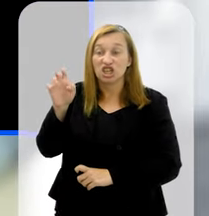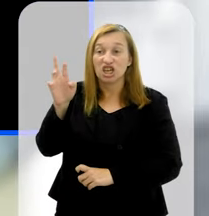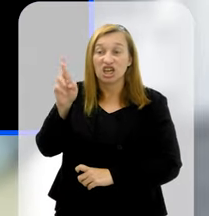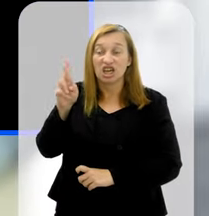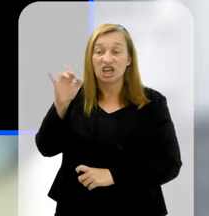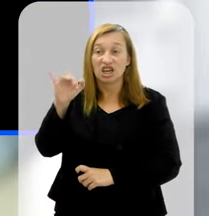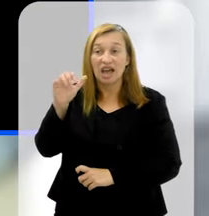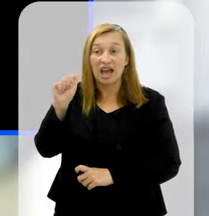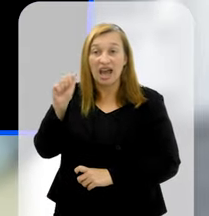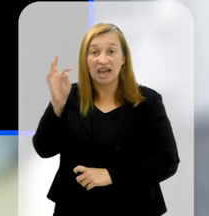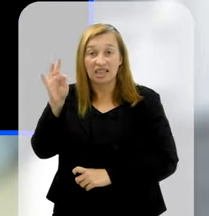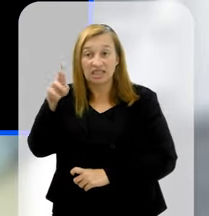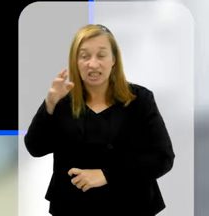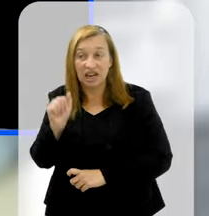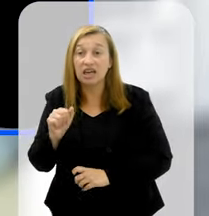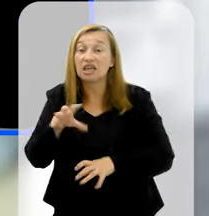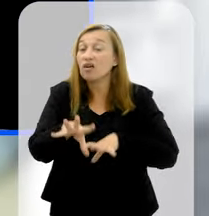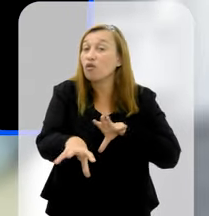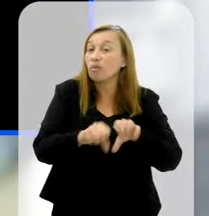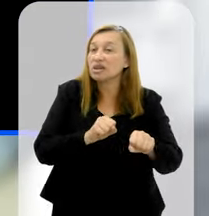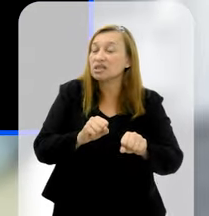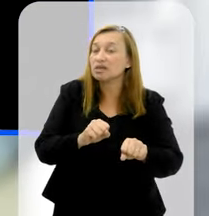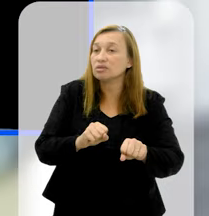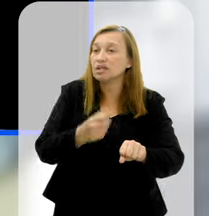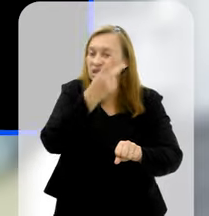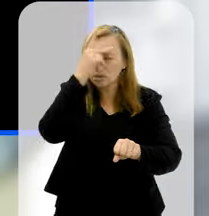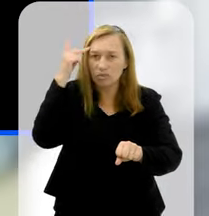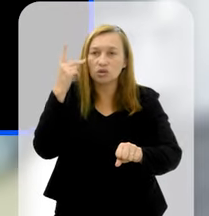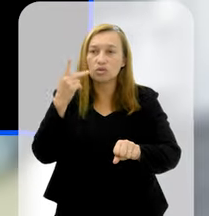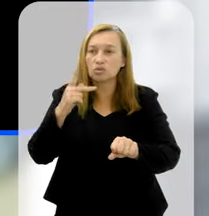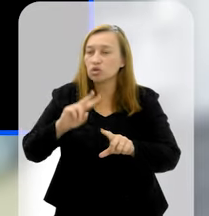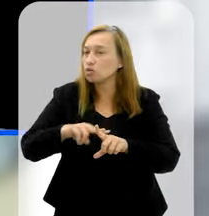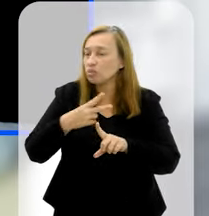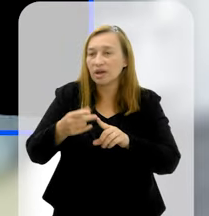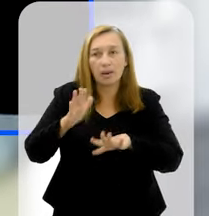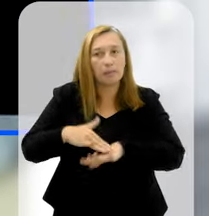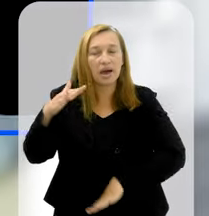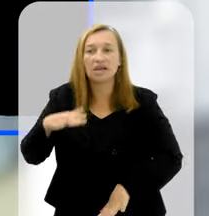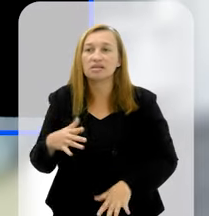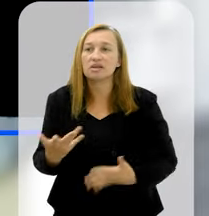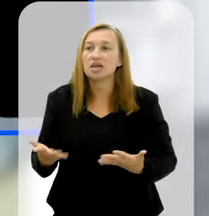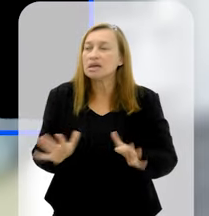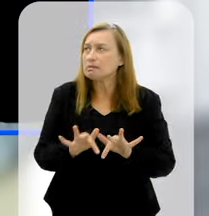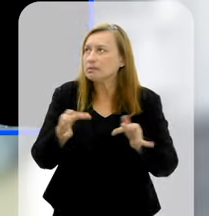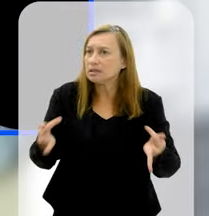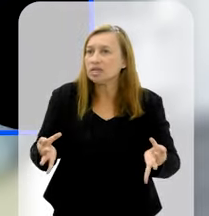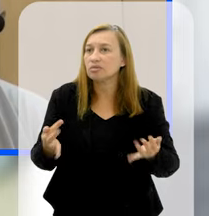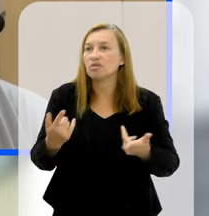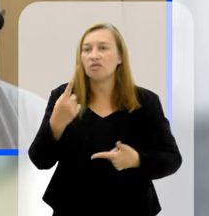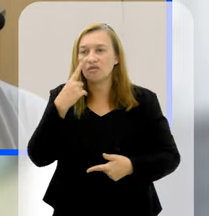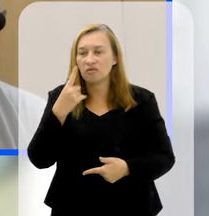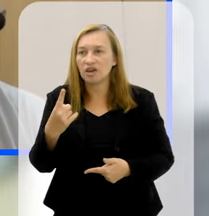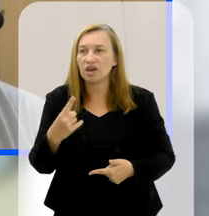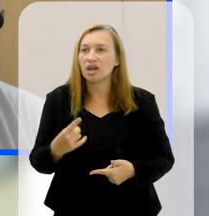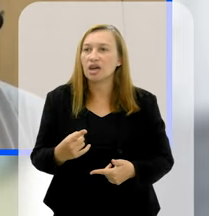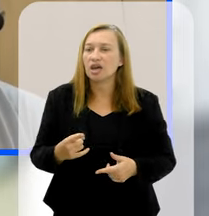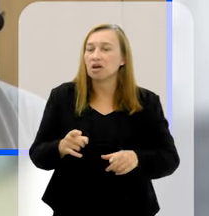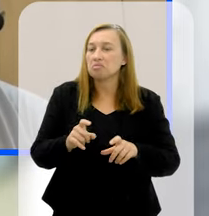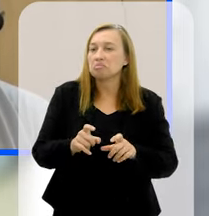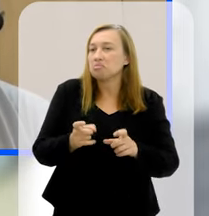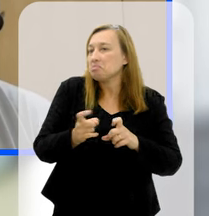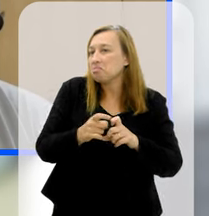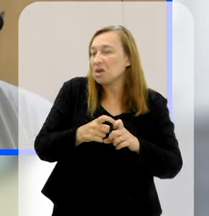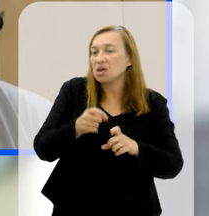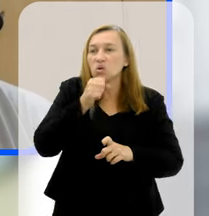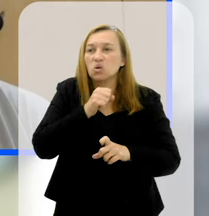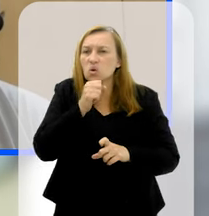gerontólogos, e a formação para essas pessoas cada vez aumenta mais, por um fato muito simples. Ser pediatra hoje em dia é